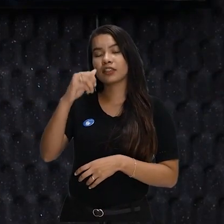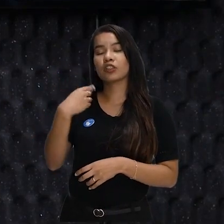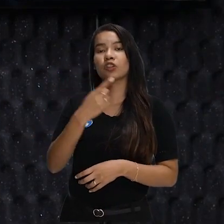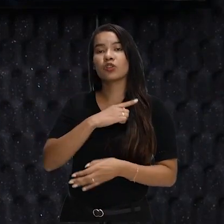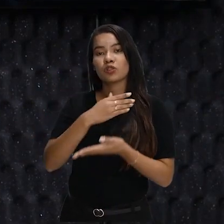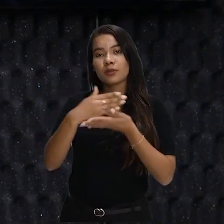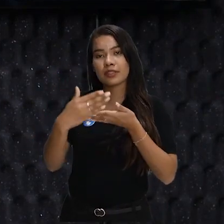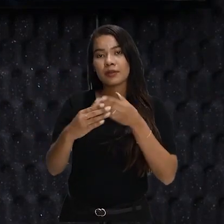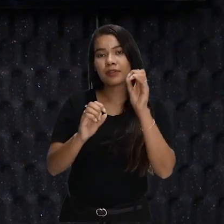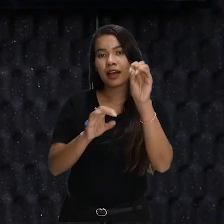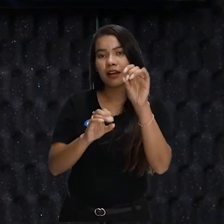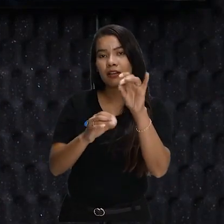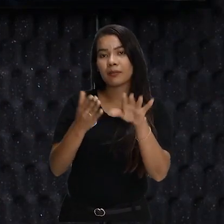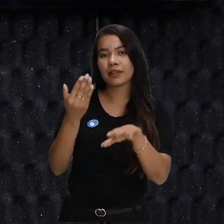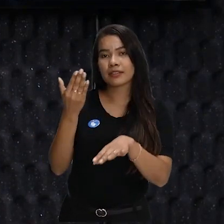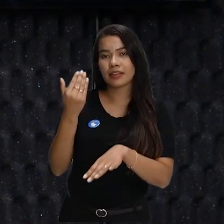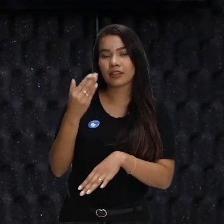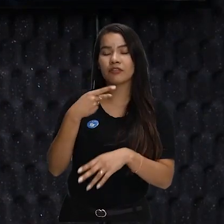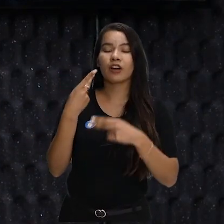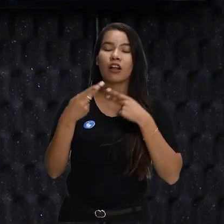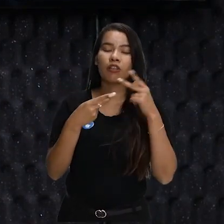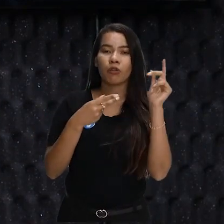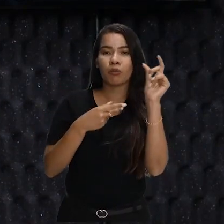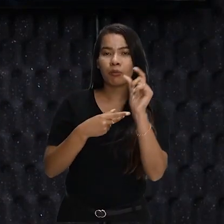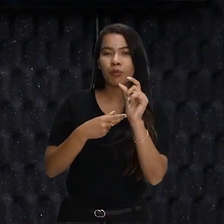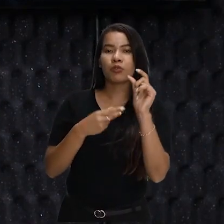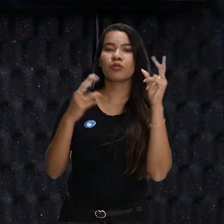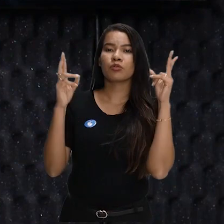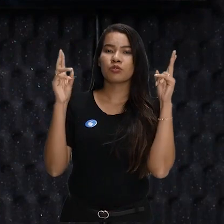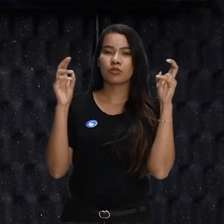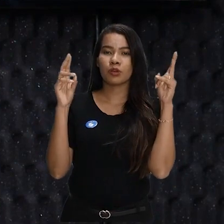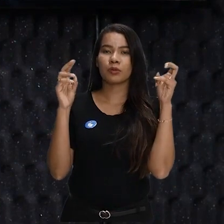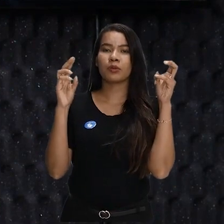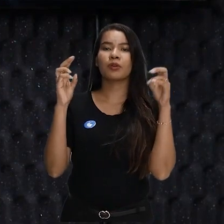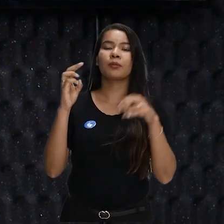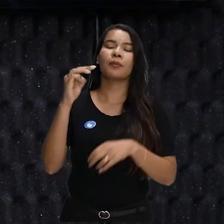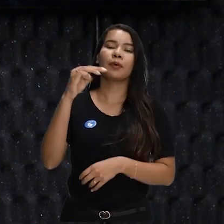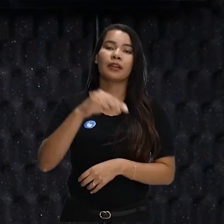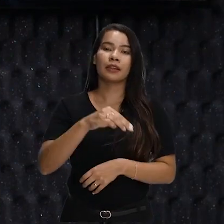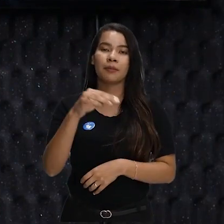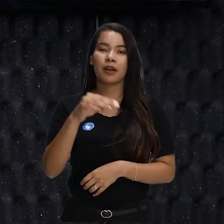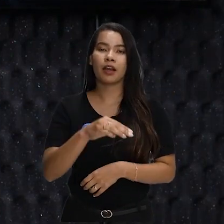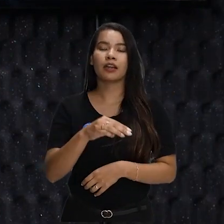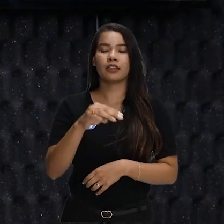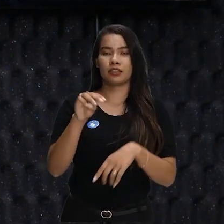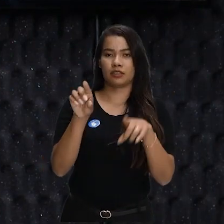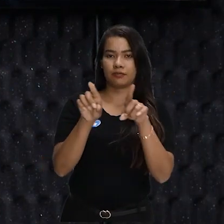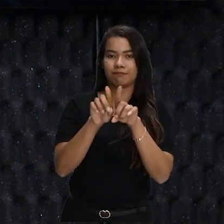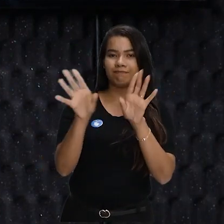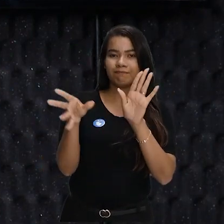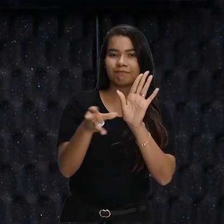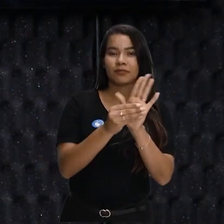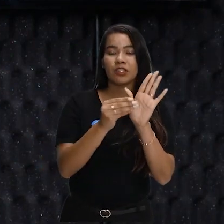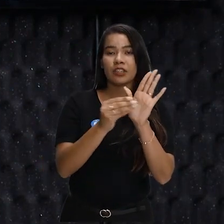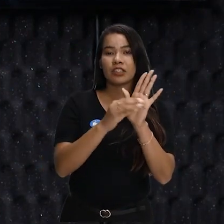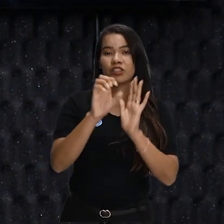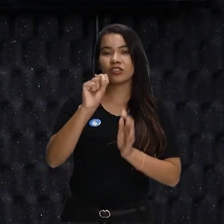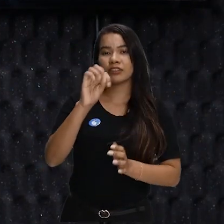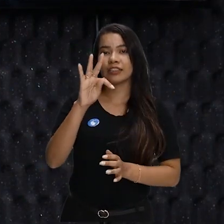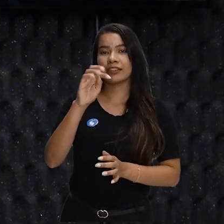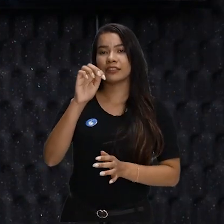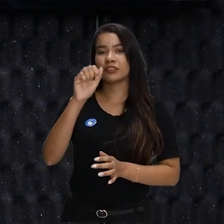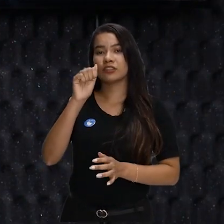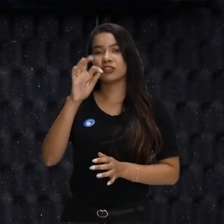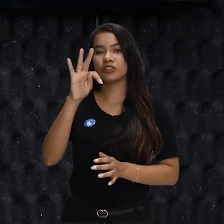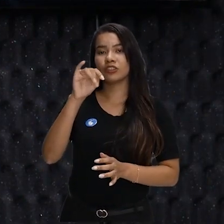estatística como um ramo da matemática, né, que tem como objetivo a organização, a análise de